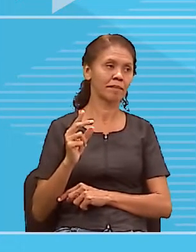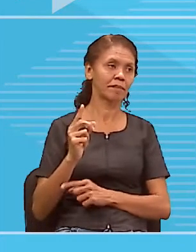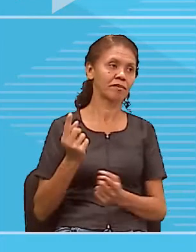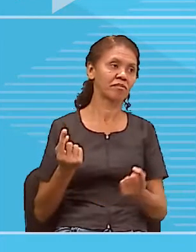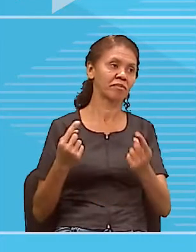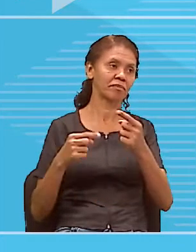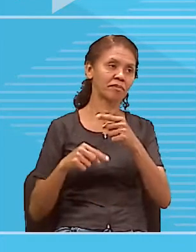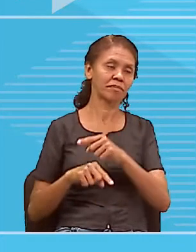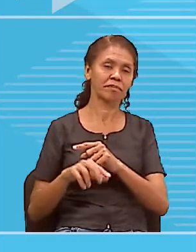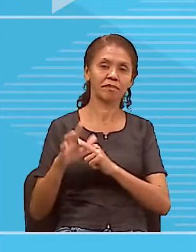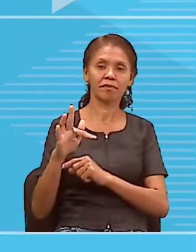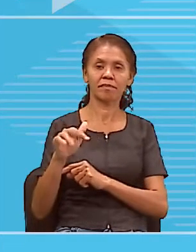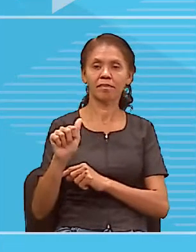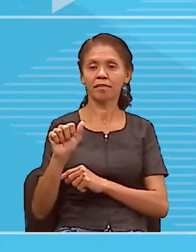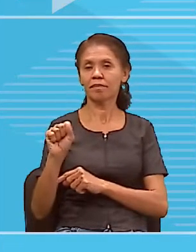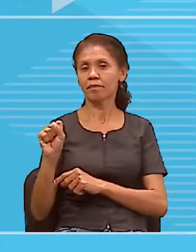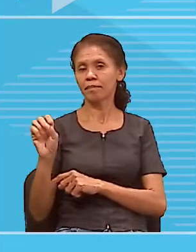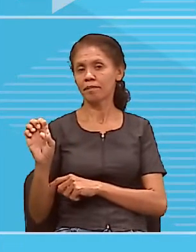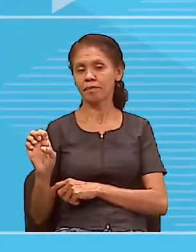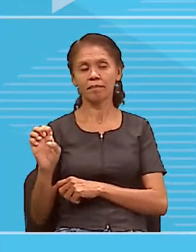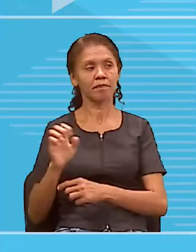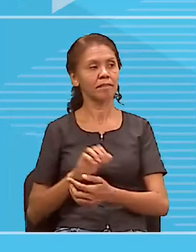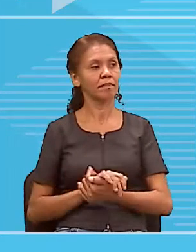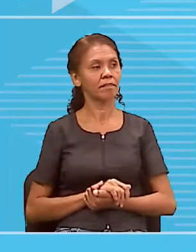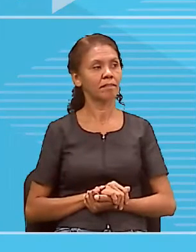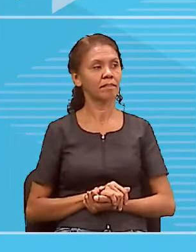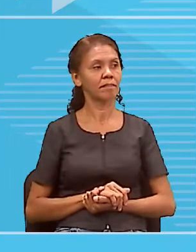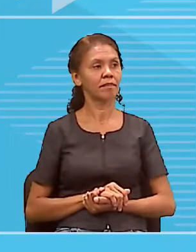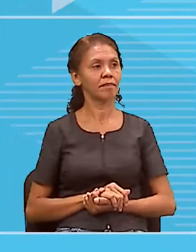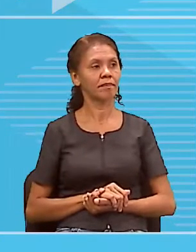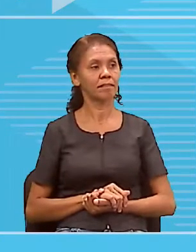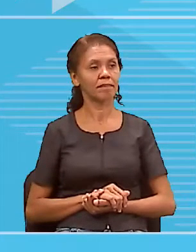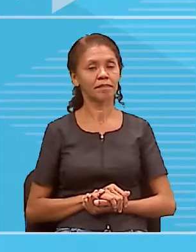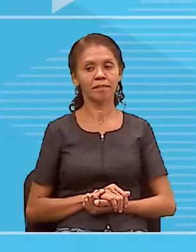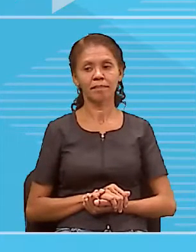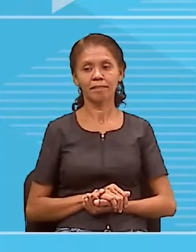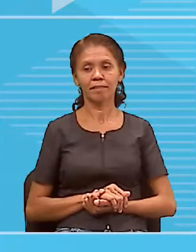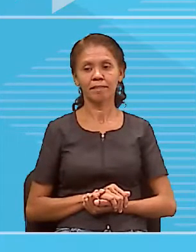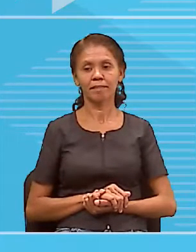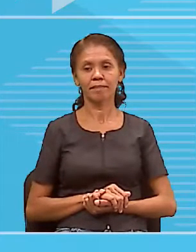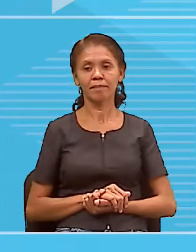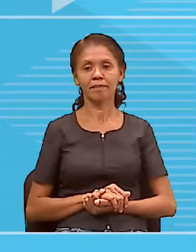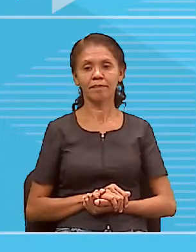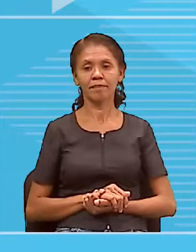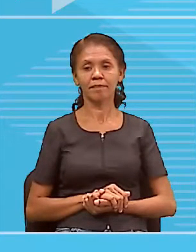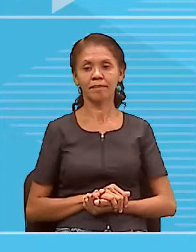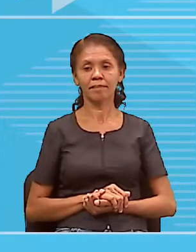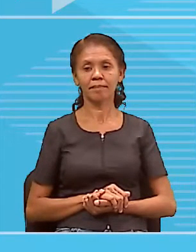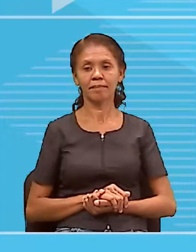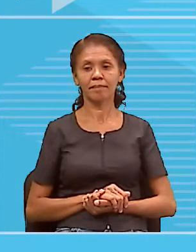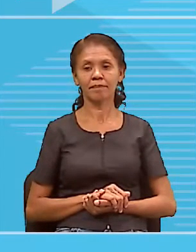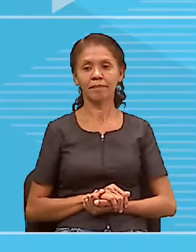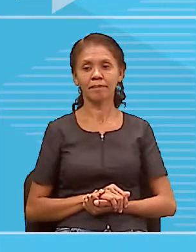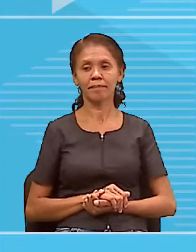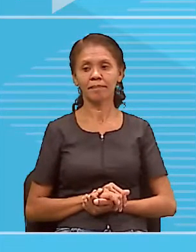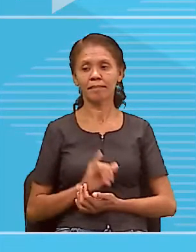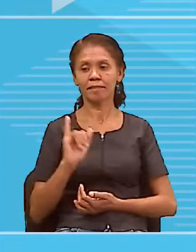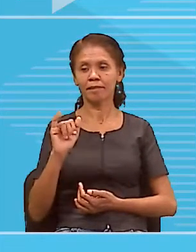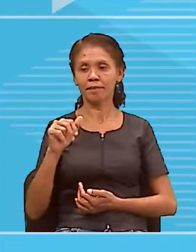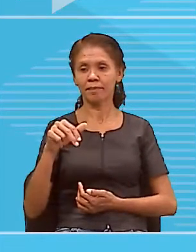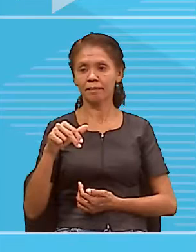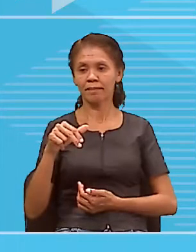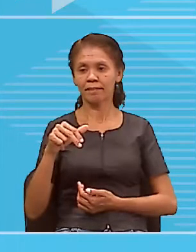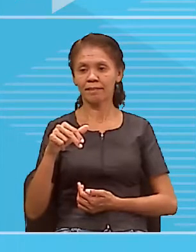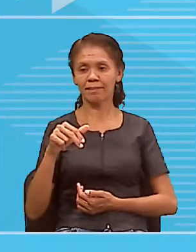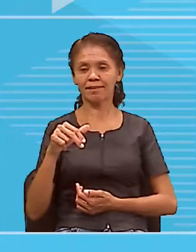em fase galerinha a interferência quando ela